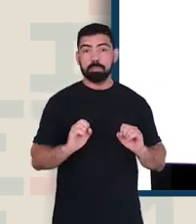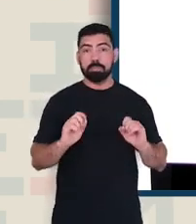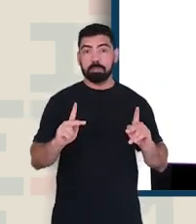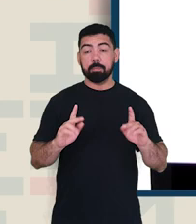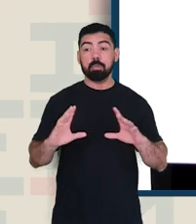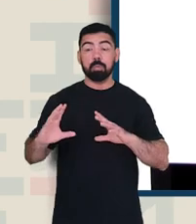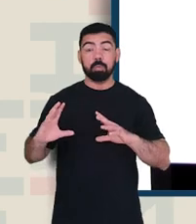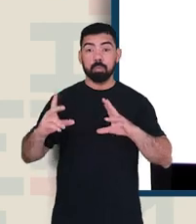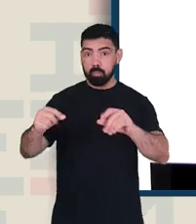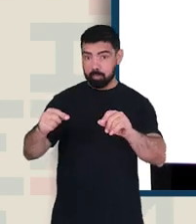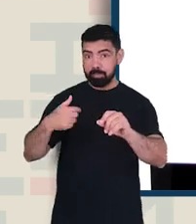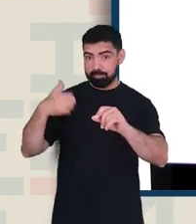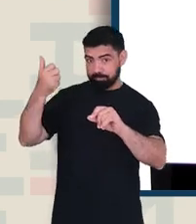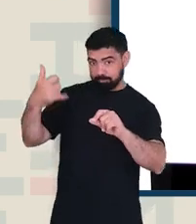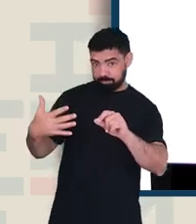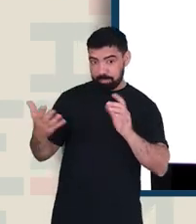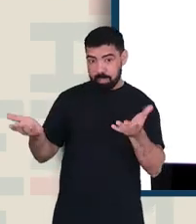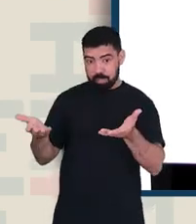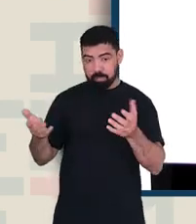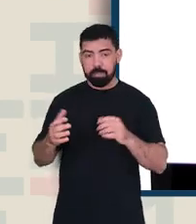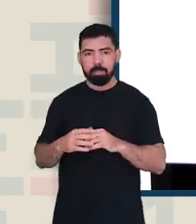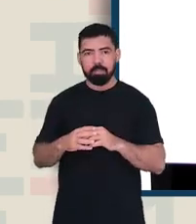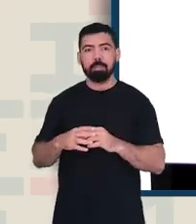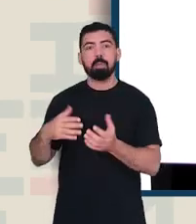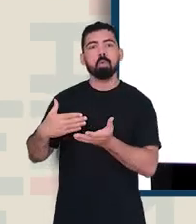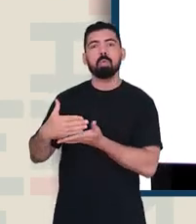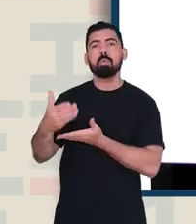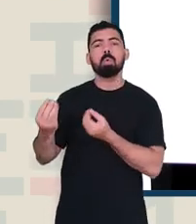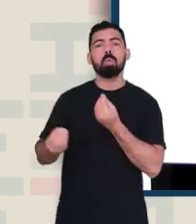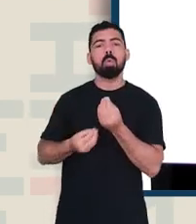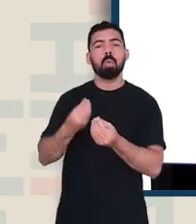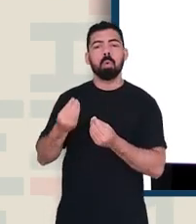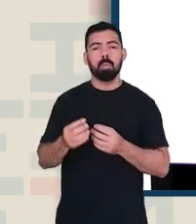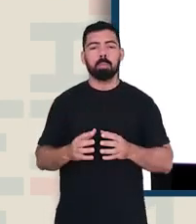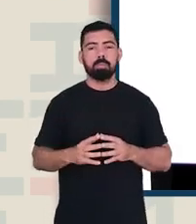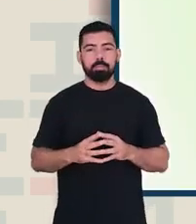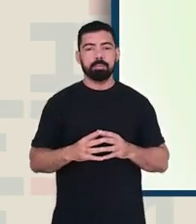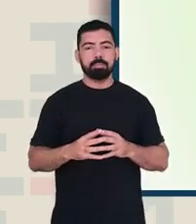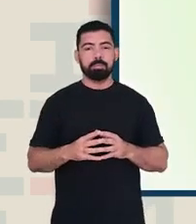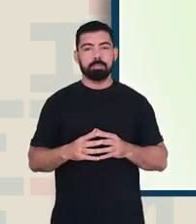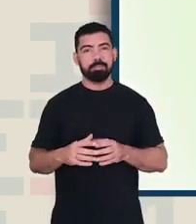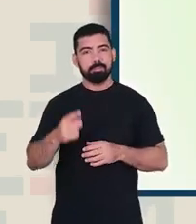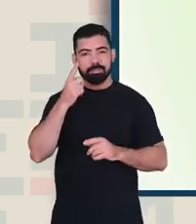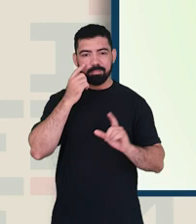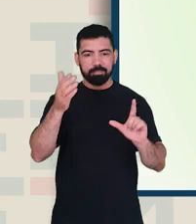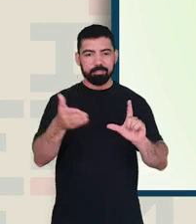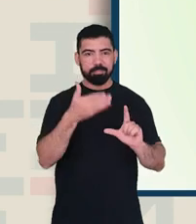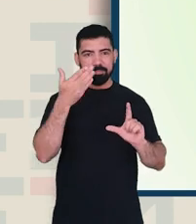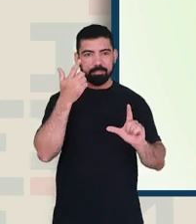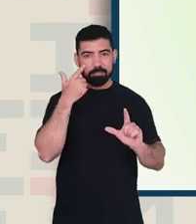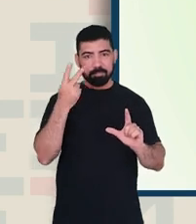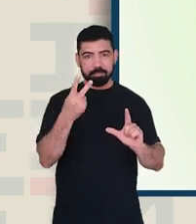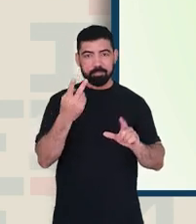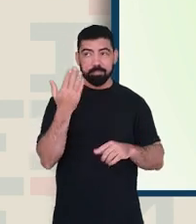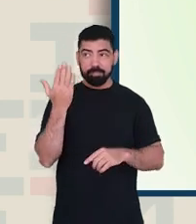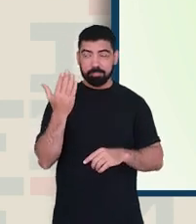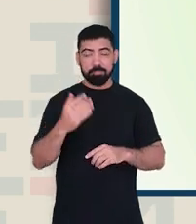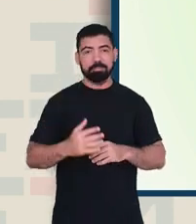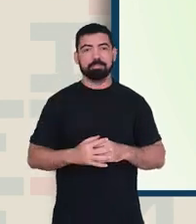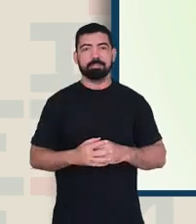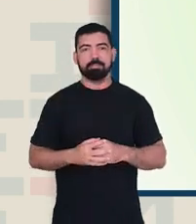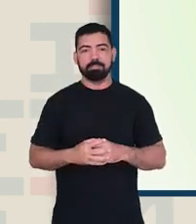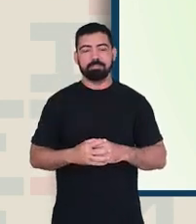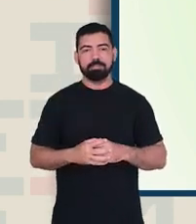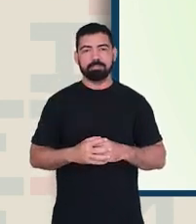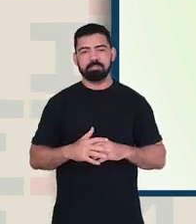Então, tudo isto começou a passar para o segundo slide.